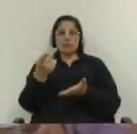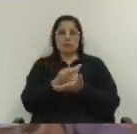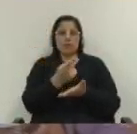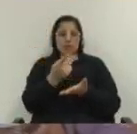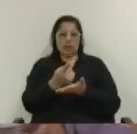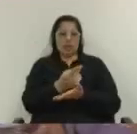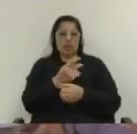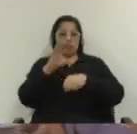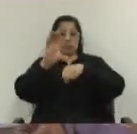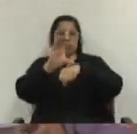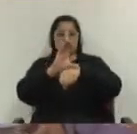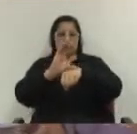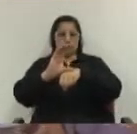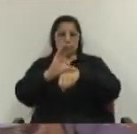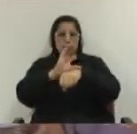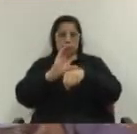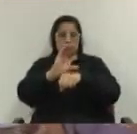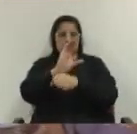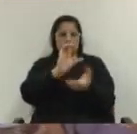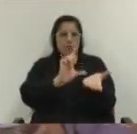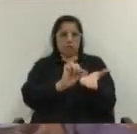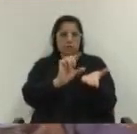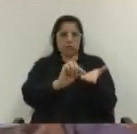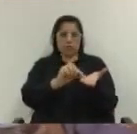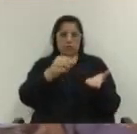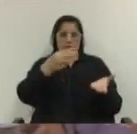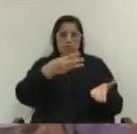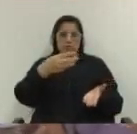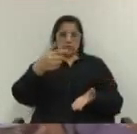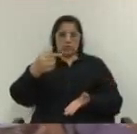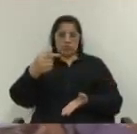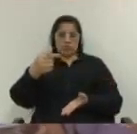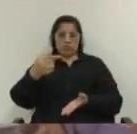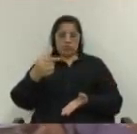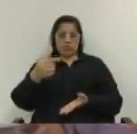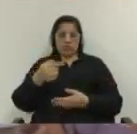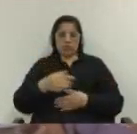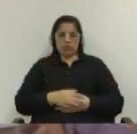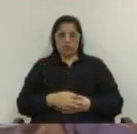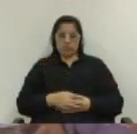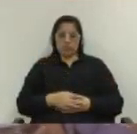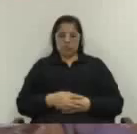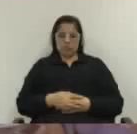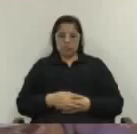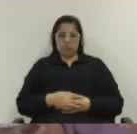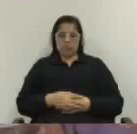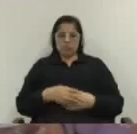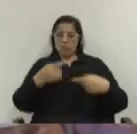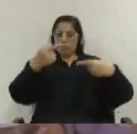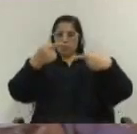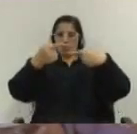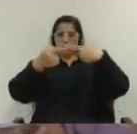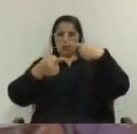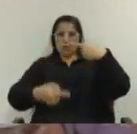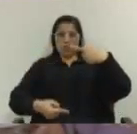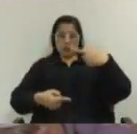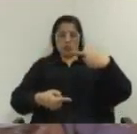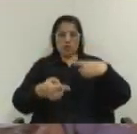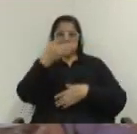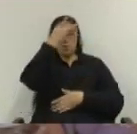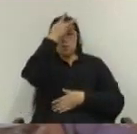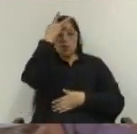artigo 37, inciso 5º, que veta que pessoas com interesses cruzados com a